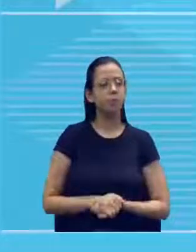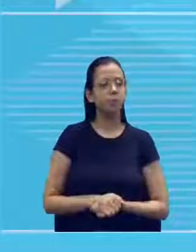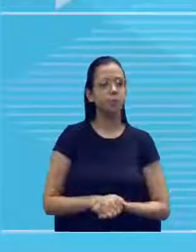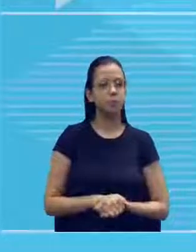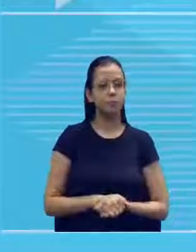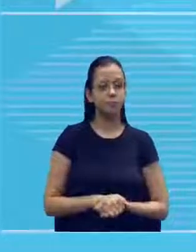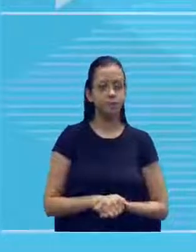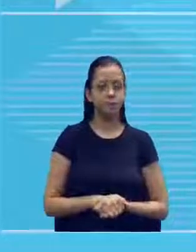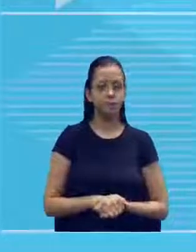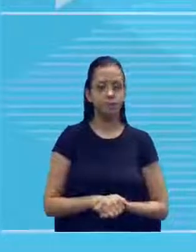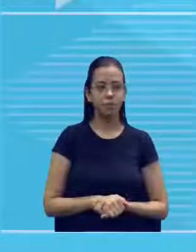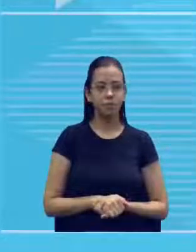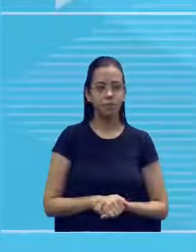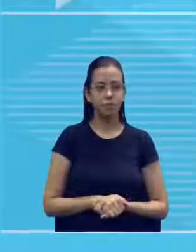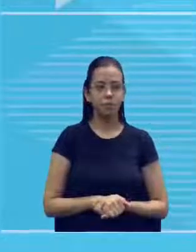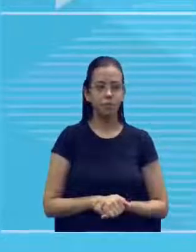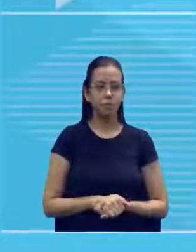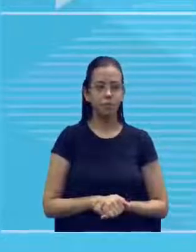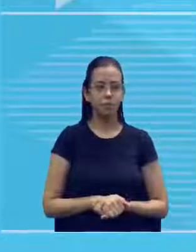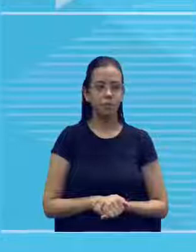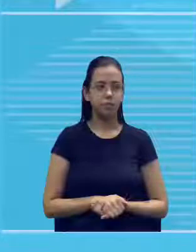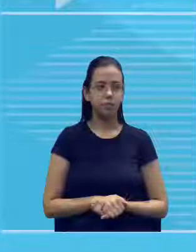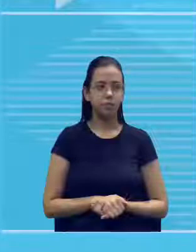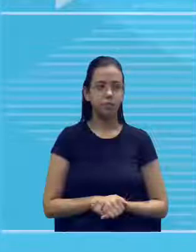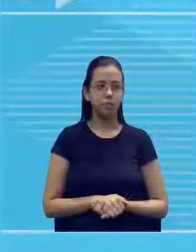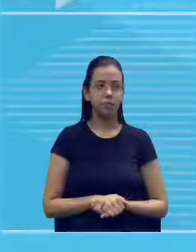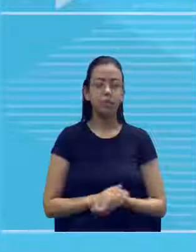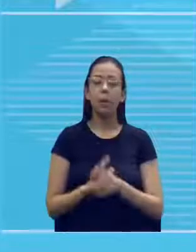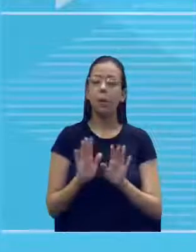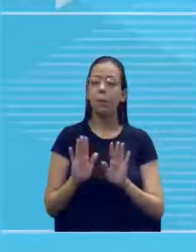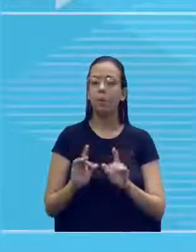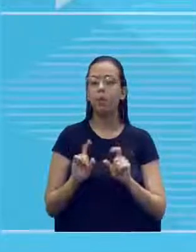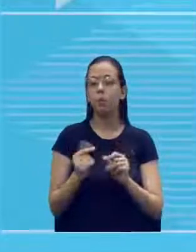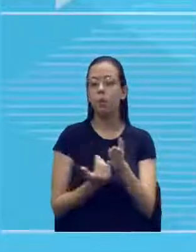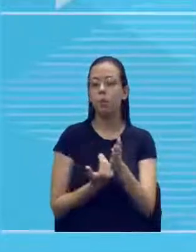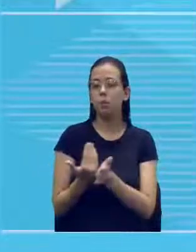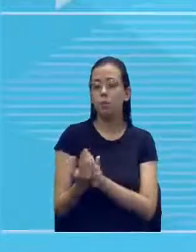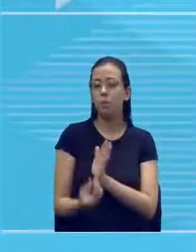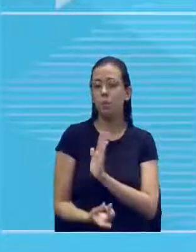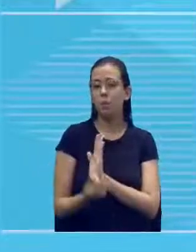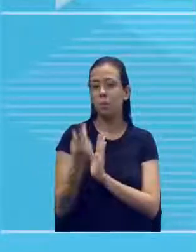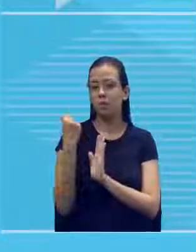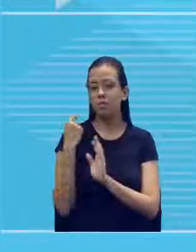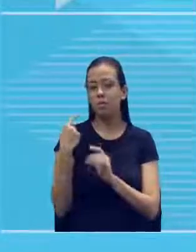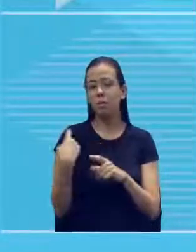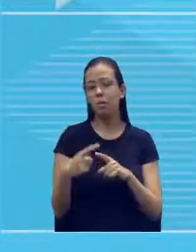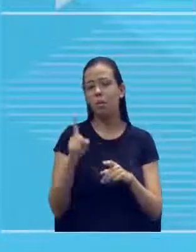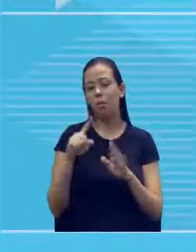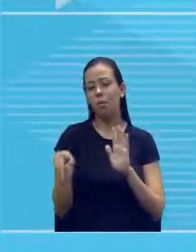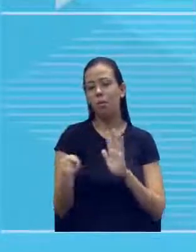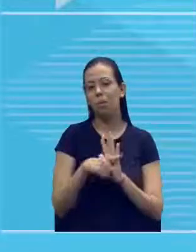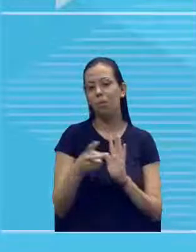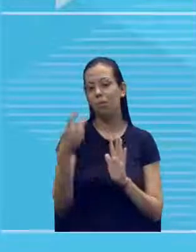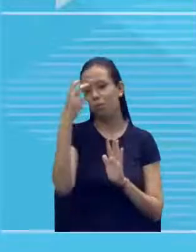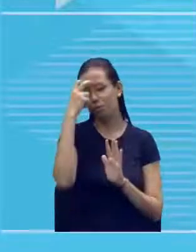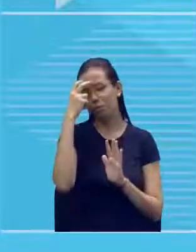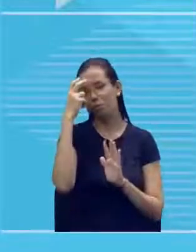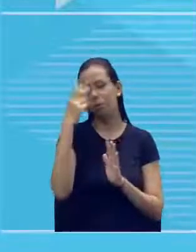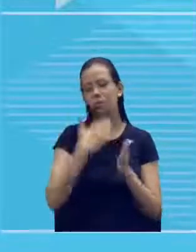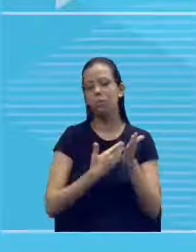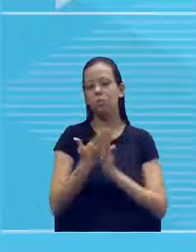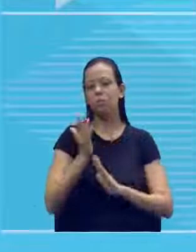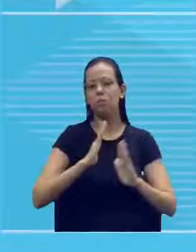Essa manifestação, ela vem da antiguidade, porque era cultural desde o